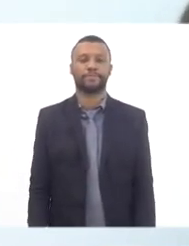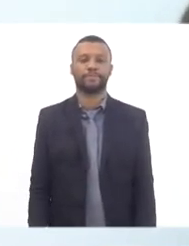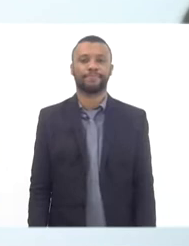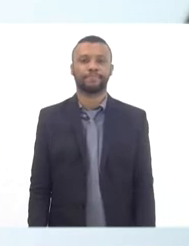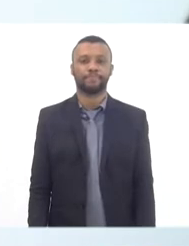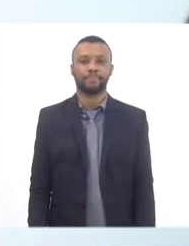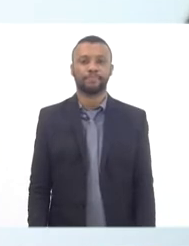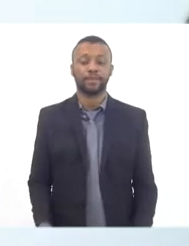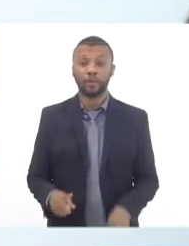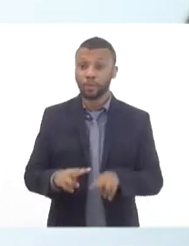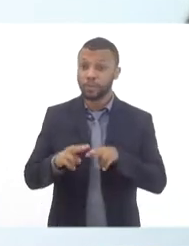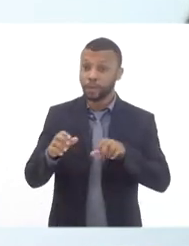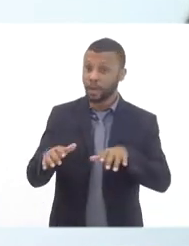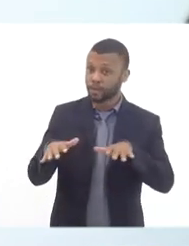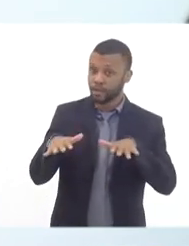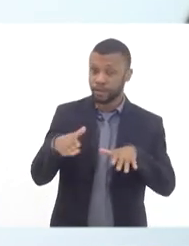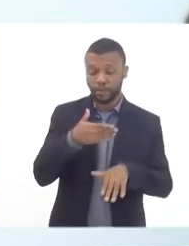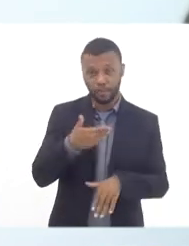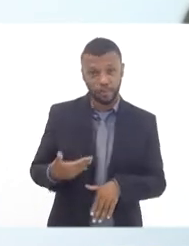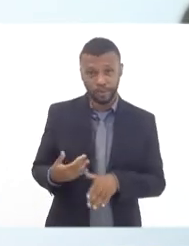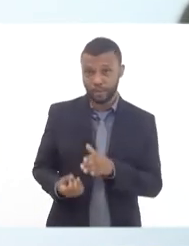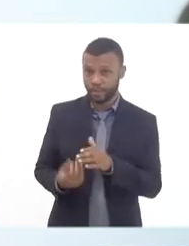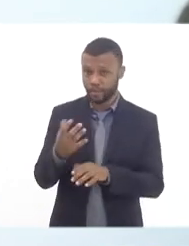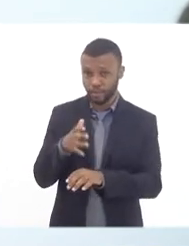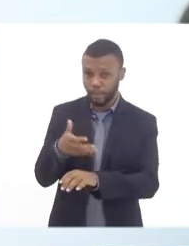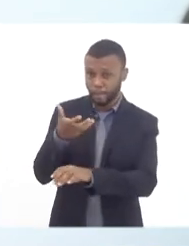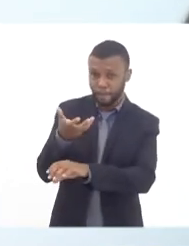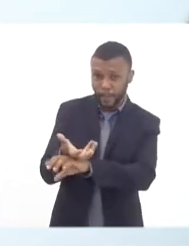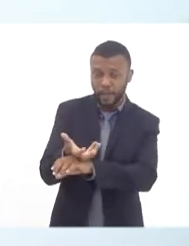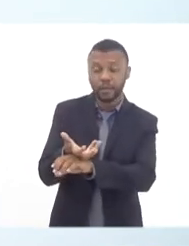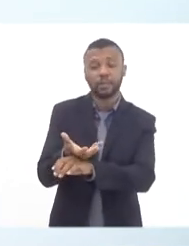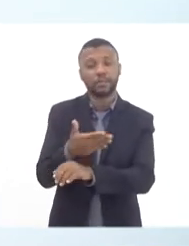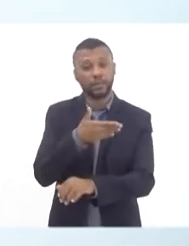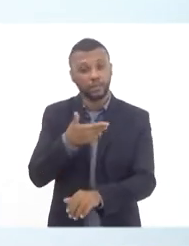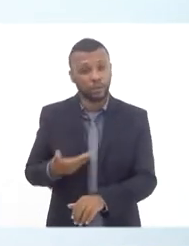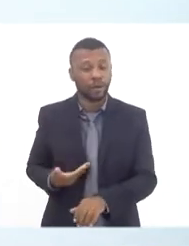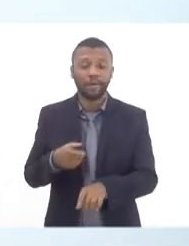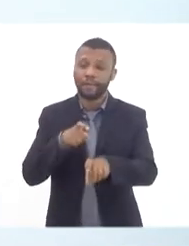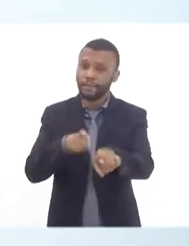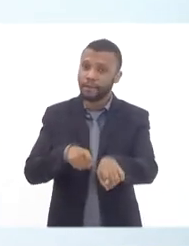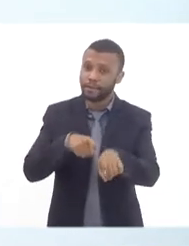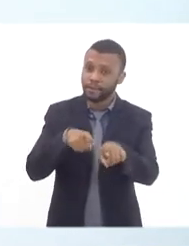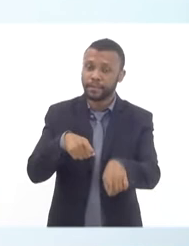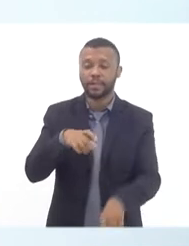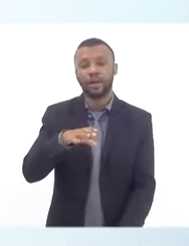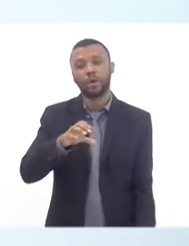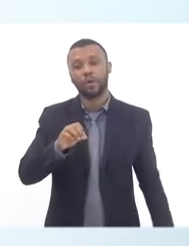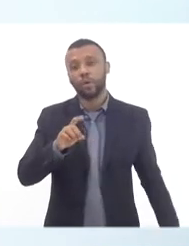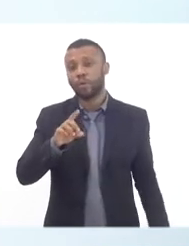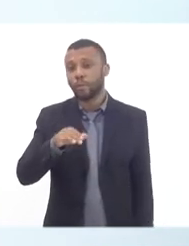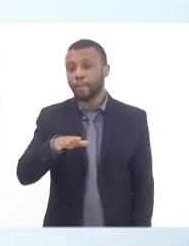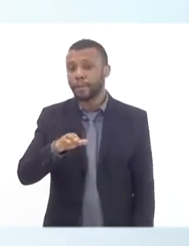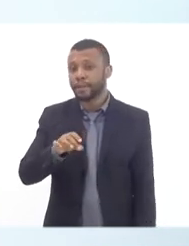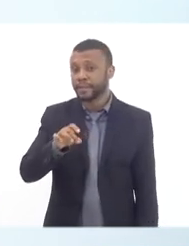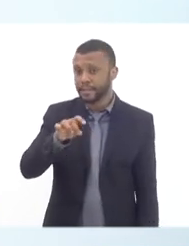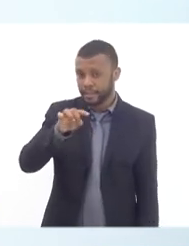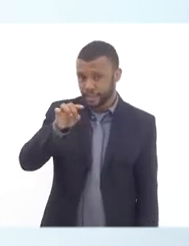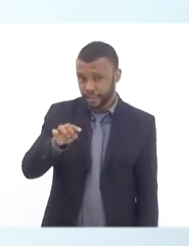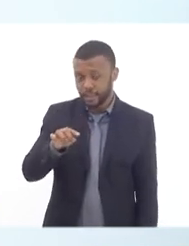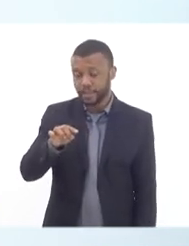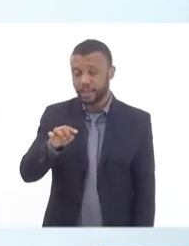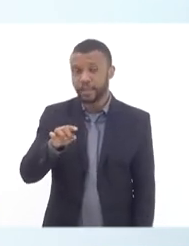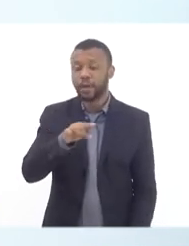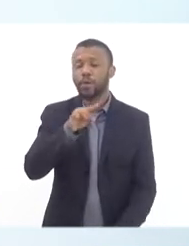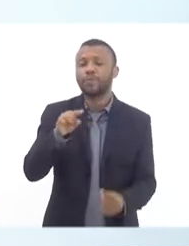Desta forma, a audiência pública de criação do Parque Estadual Fazenda Colubandê tem o intuito de dialogarmos o porquê da criação do